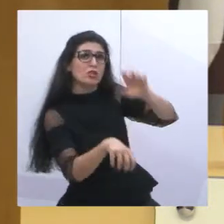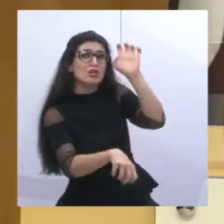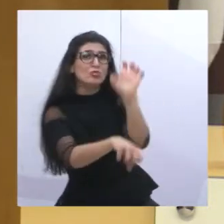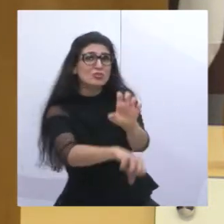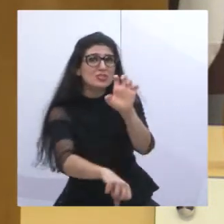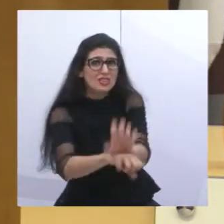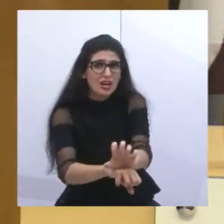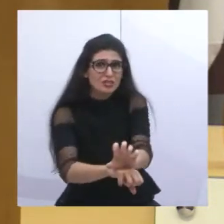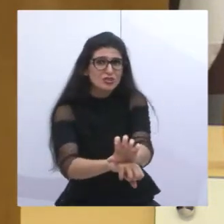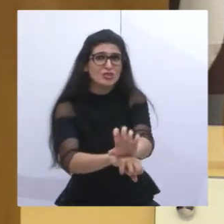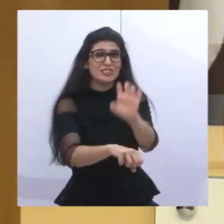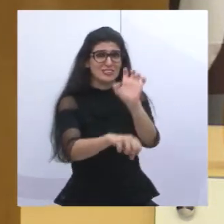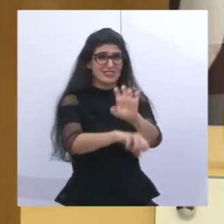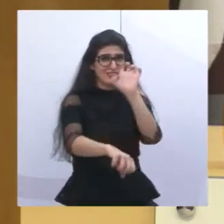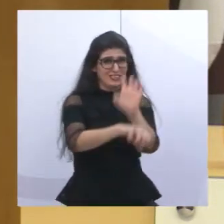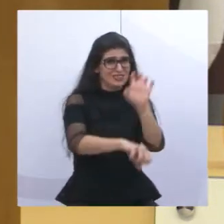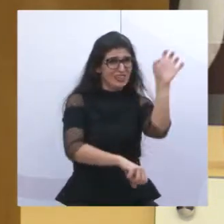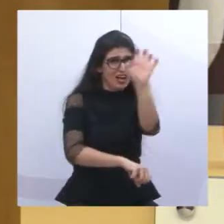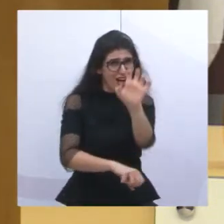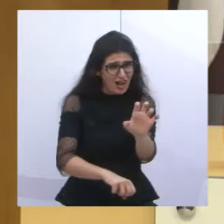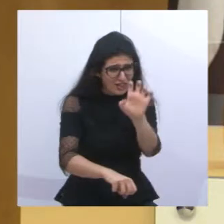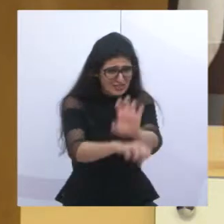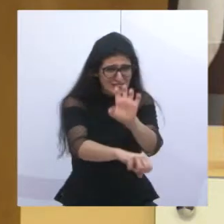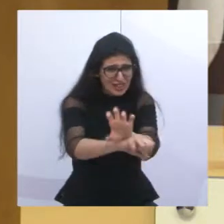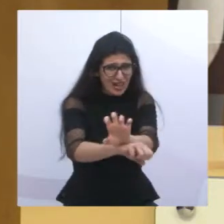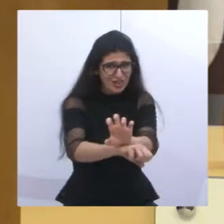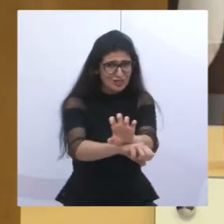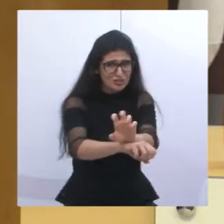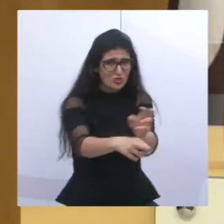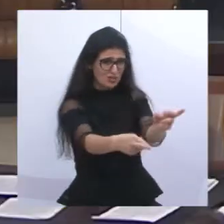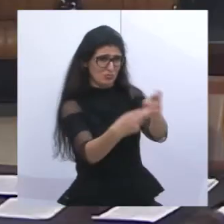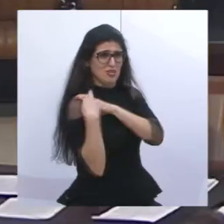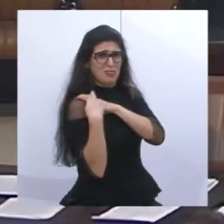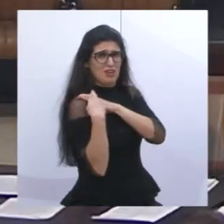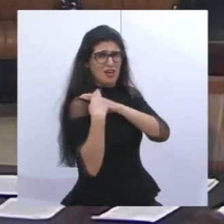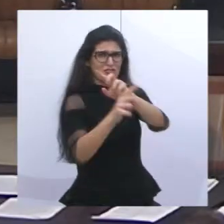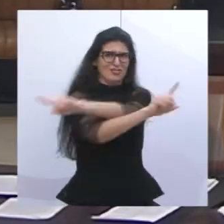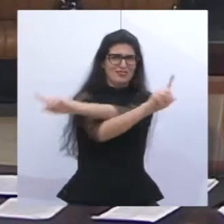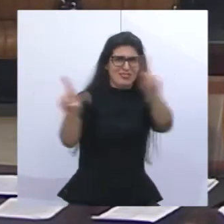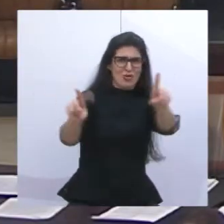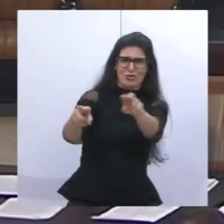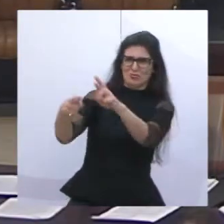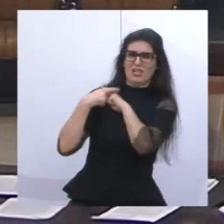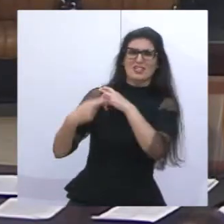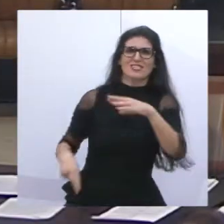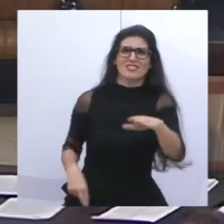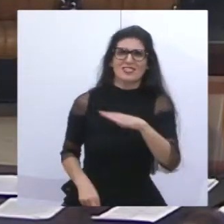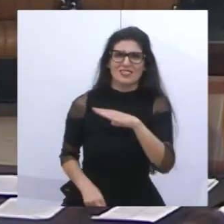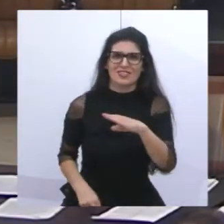obrigação. É o Estado que tem essa obrigação, não é o município. Entendeu?